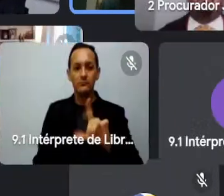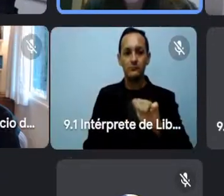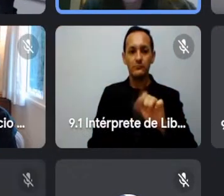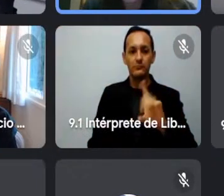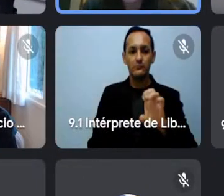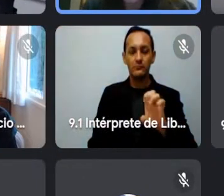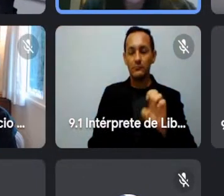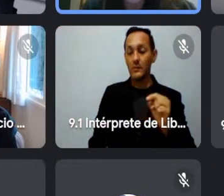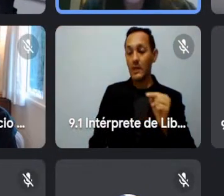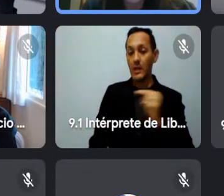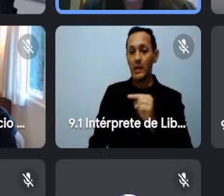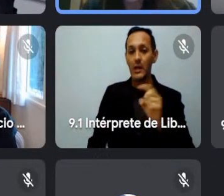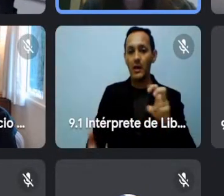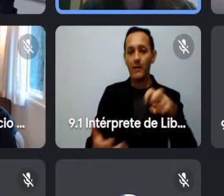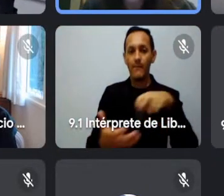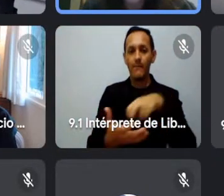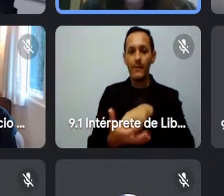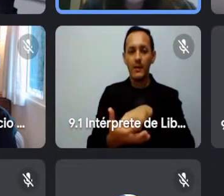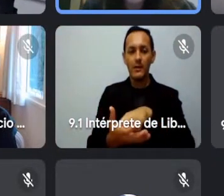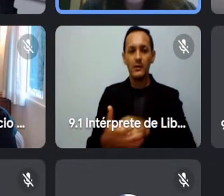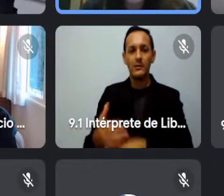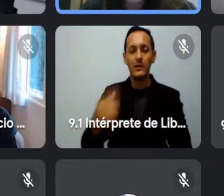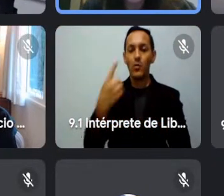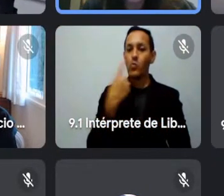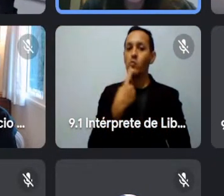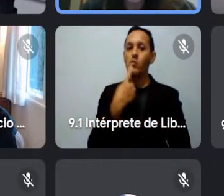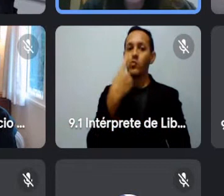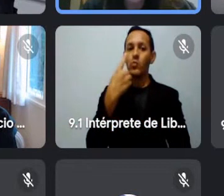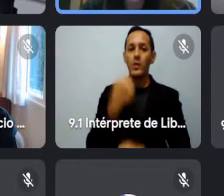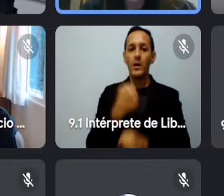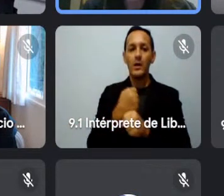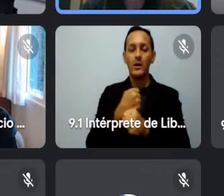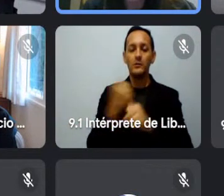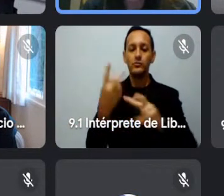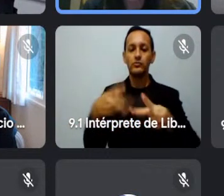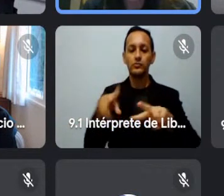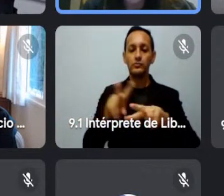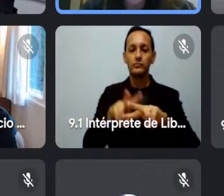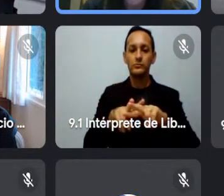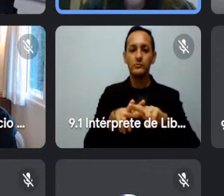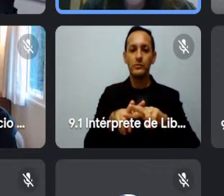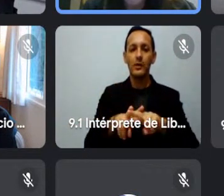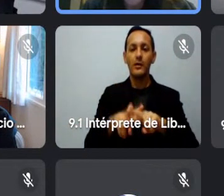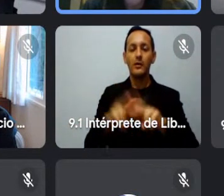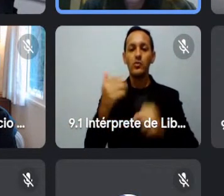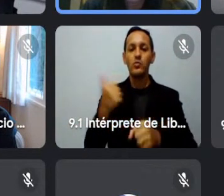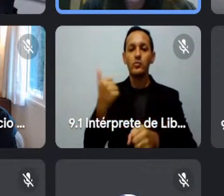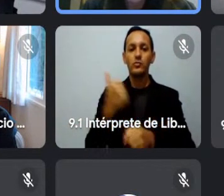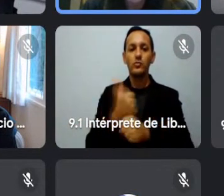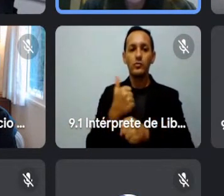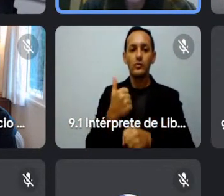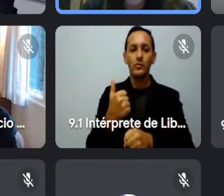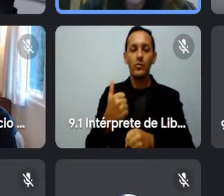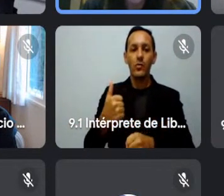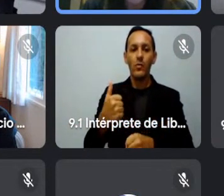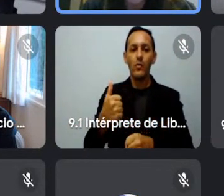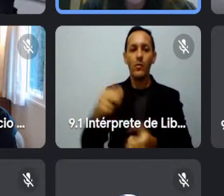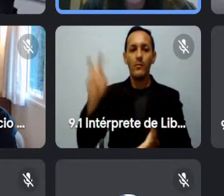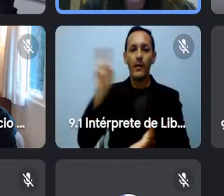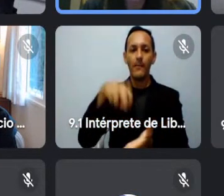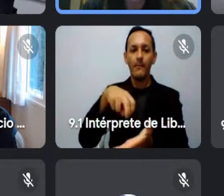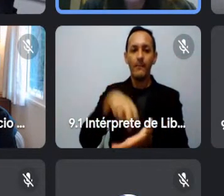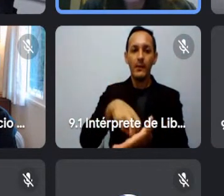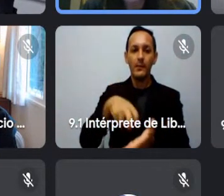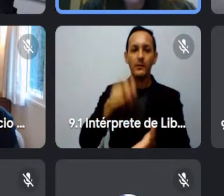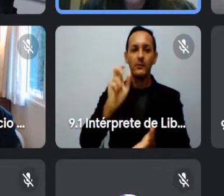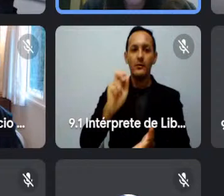e sete dias multa que foi substituída por uma pena restritiva de direito consistindo a